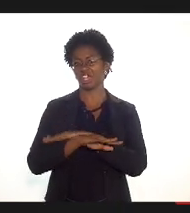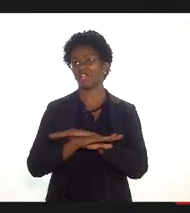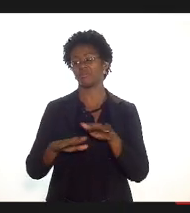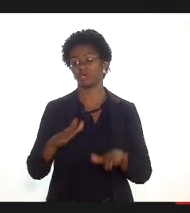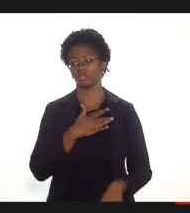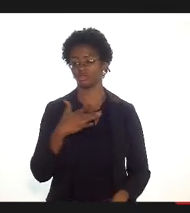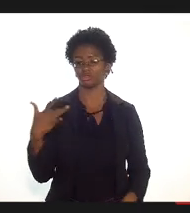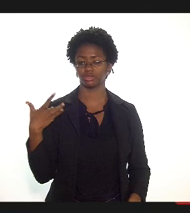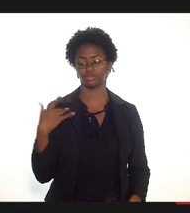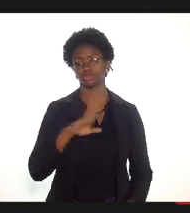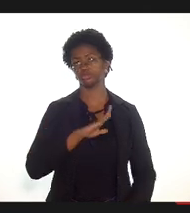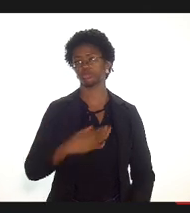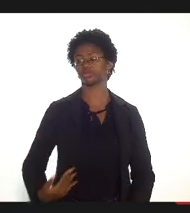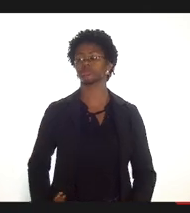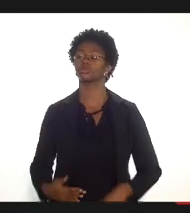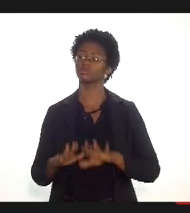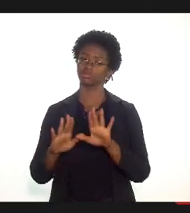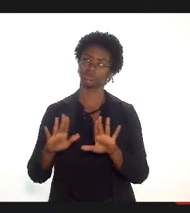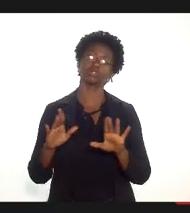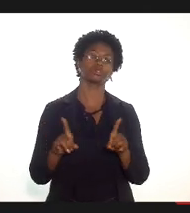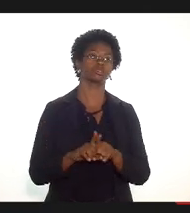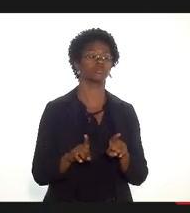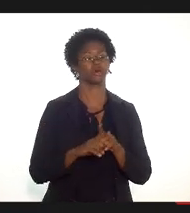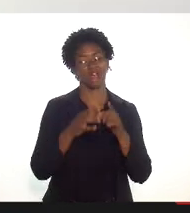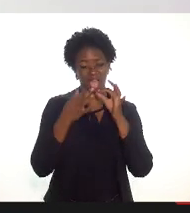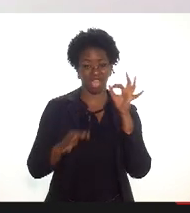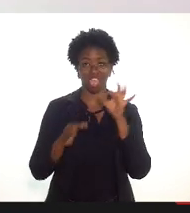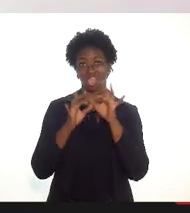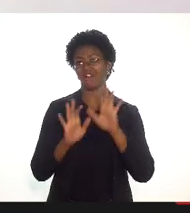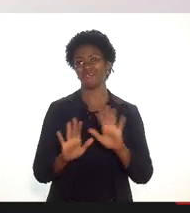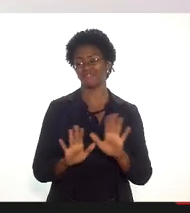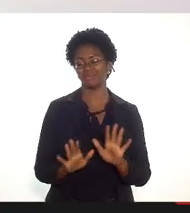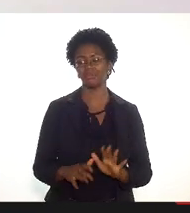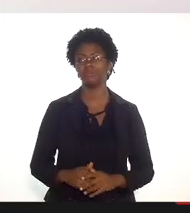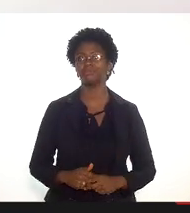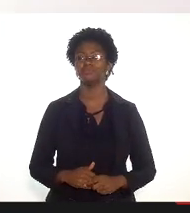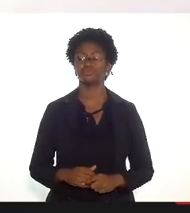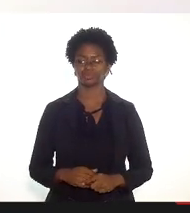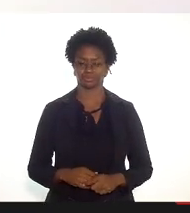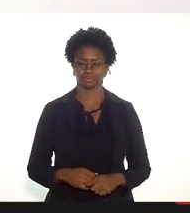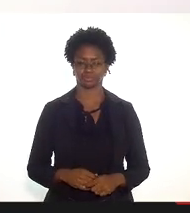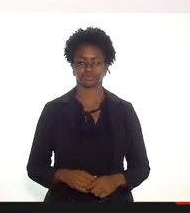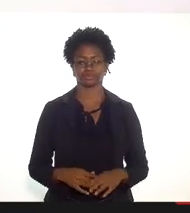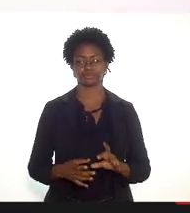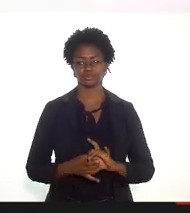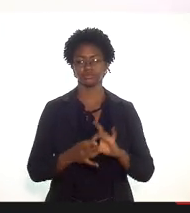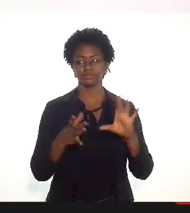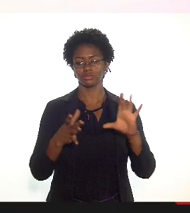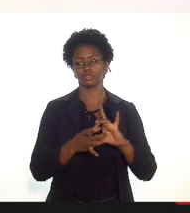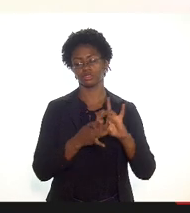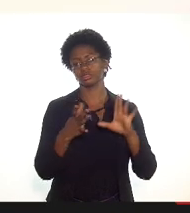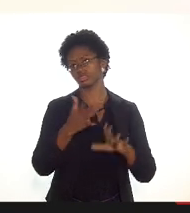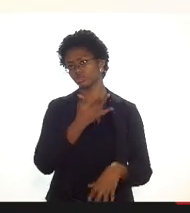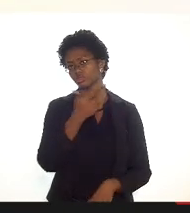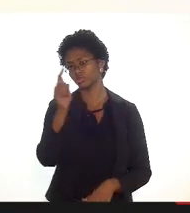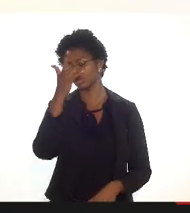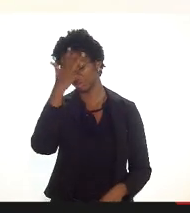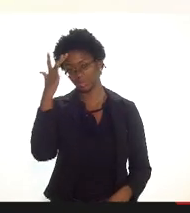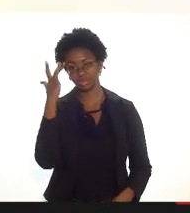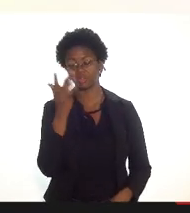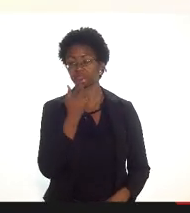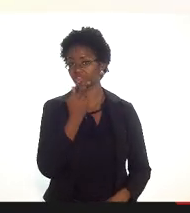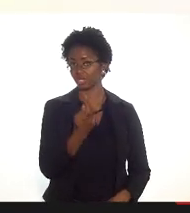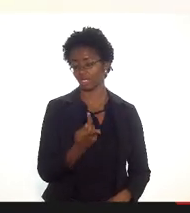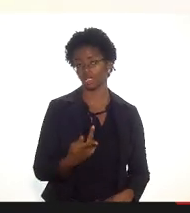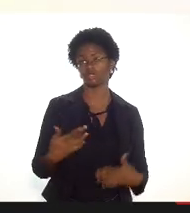mas para também não me alongar muito e permitir que outras pessoas se manifestem, eu